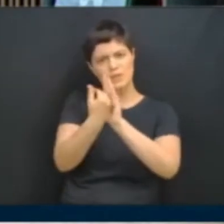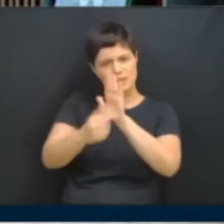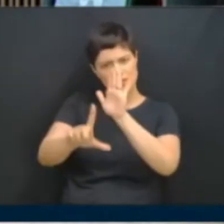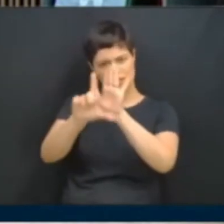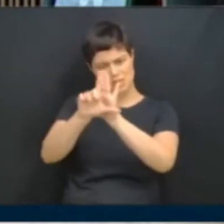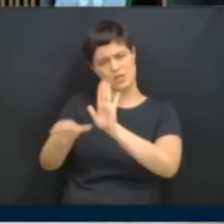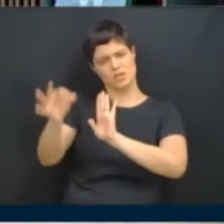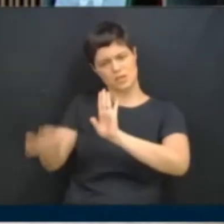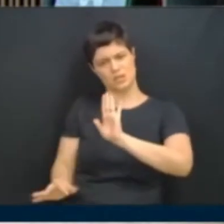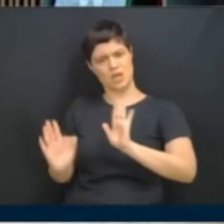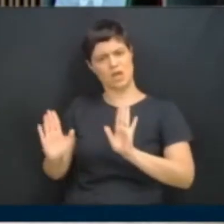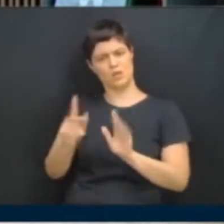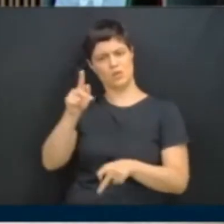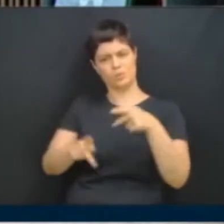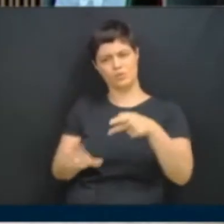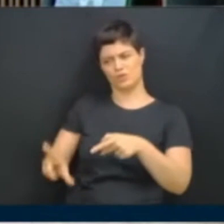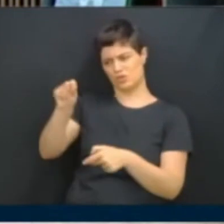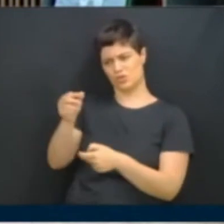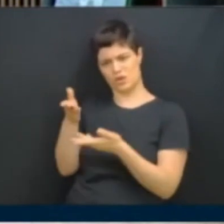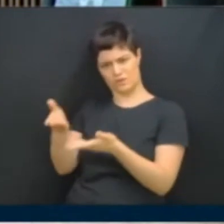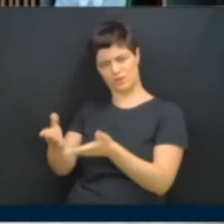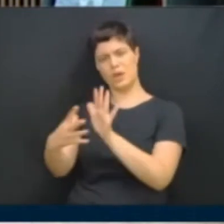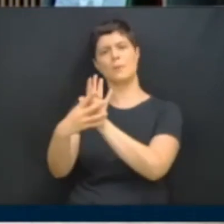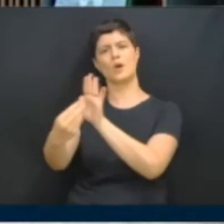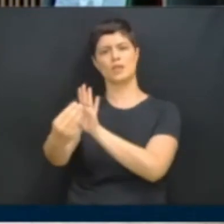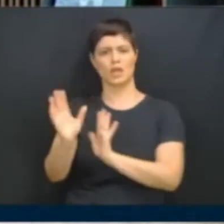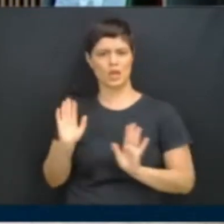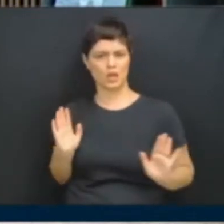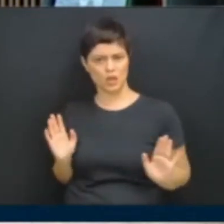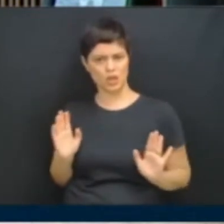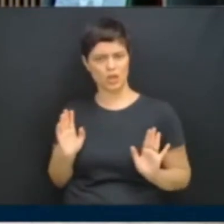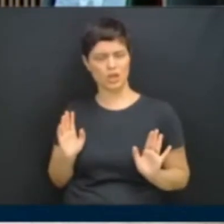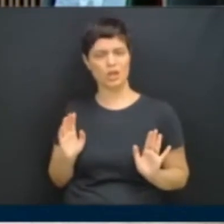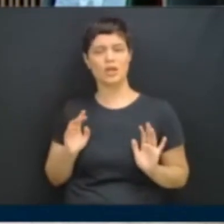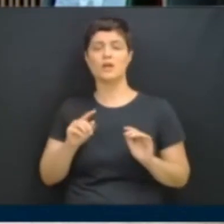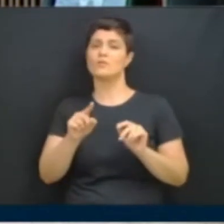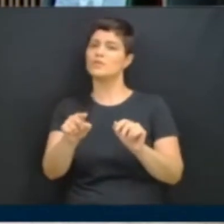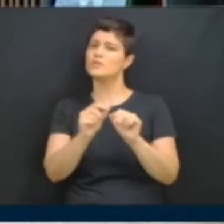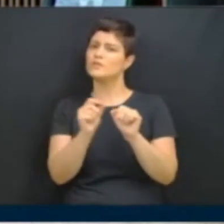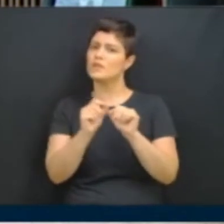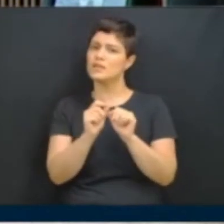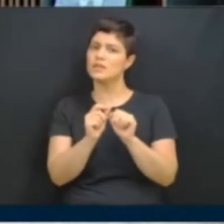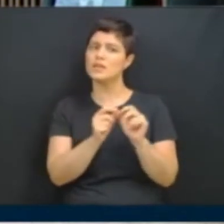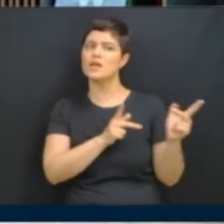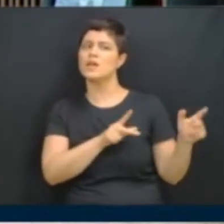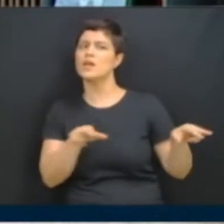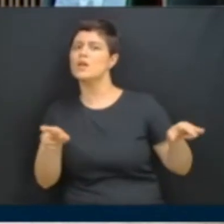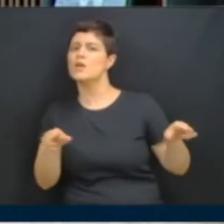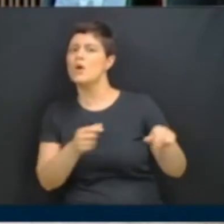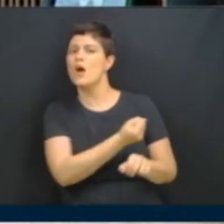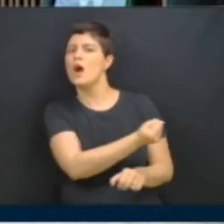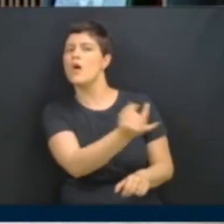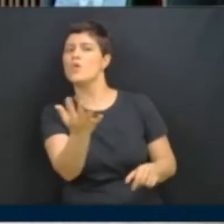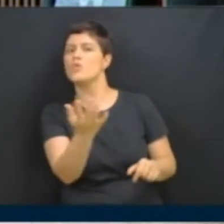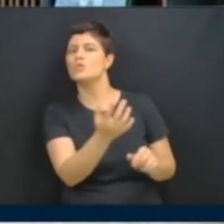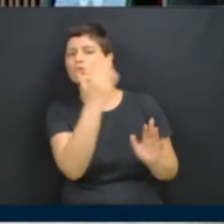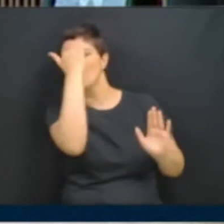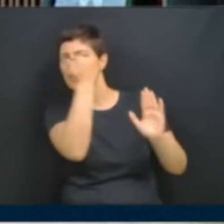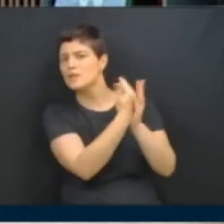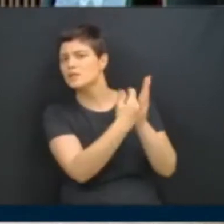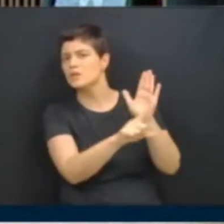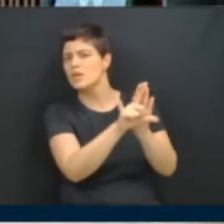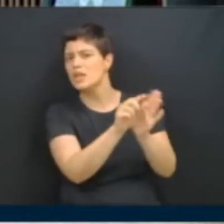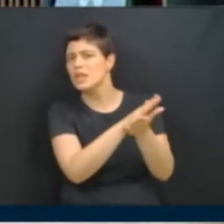Não faça igual uns e outros, que além de não cumprirem a lei, desrespeitaram o povo.